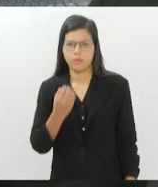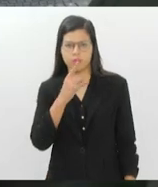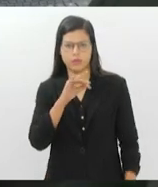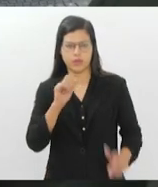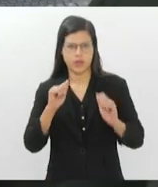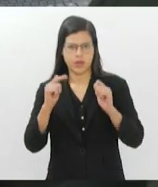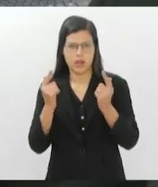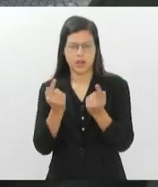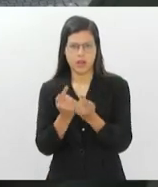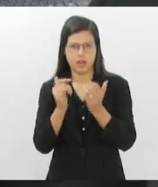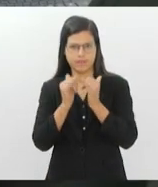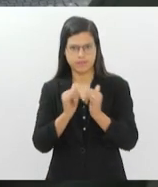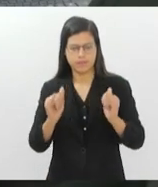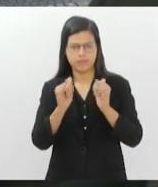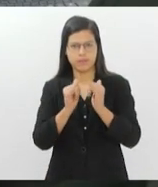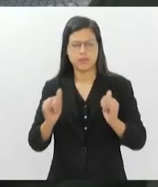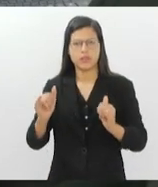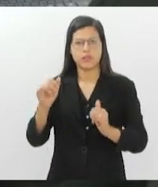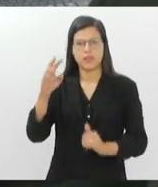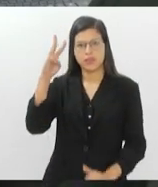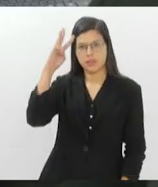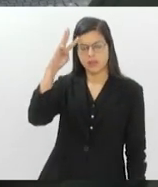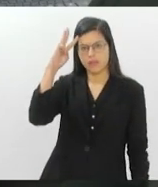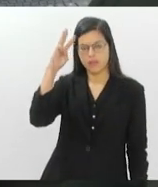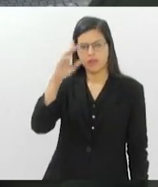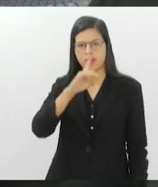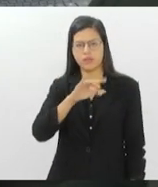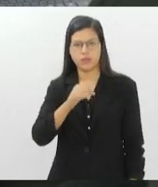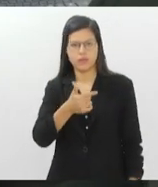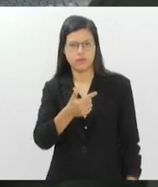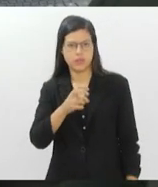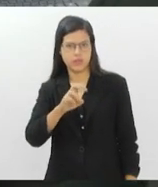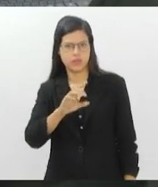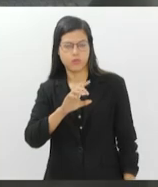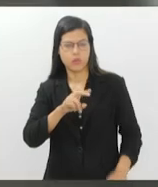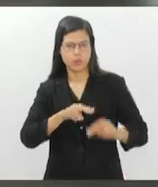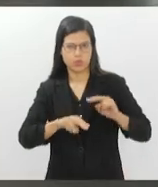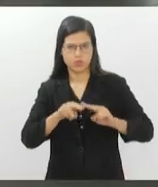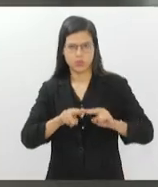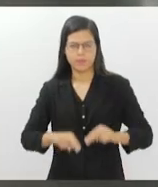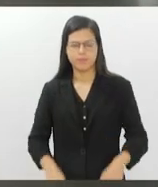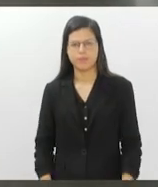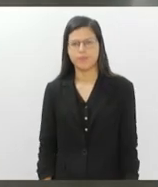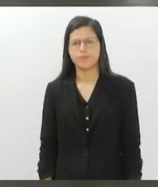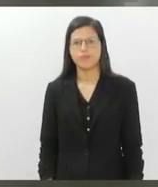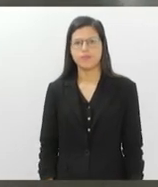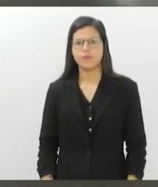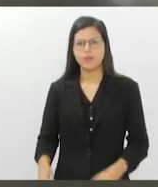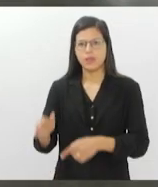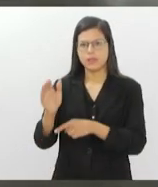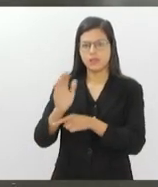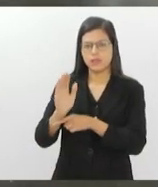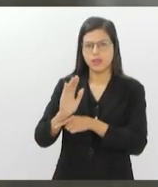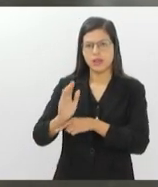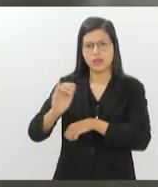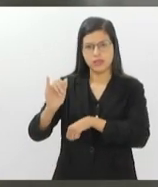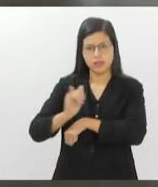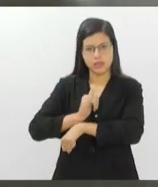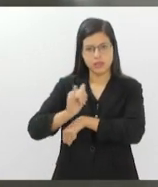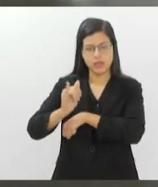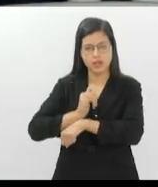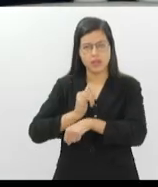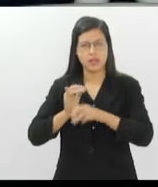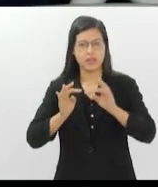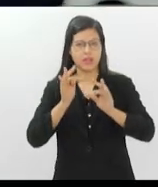O Bom Dia Alerj traz os seguintes destaques nesta terça-feira, 25 de junho. Cinema é ferramenta de